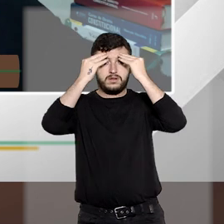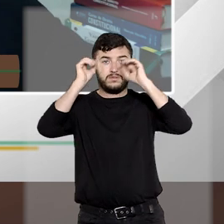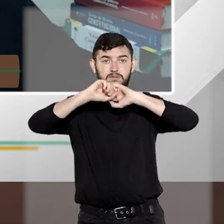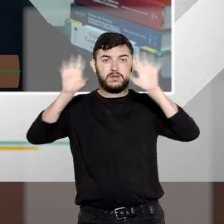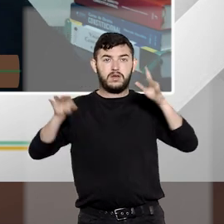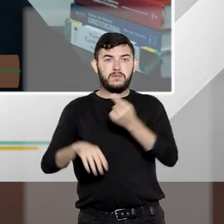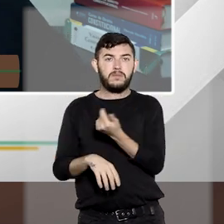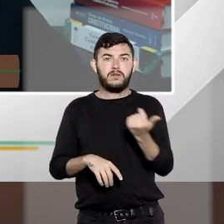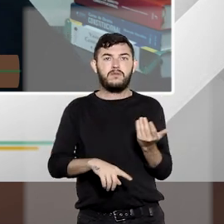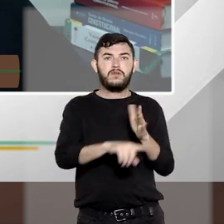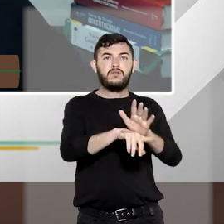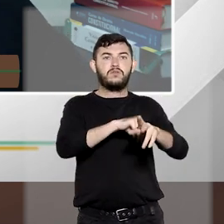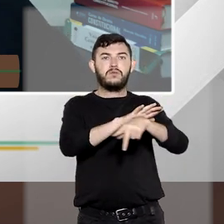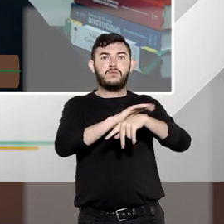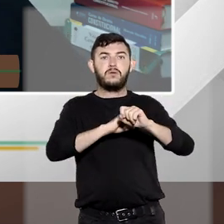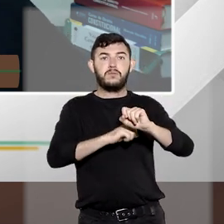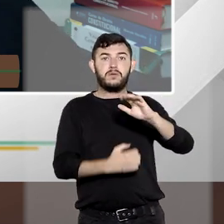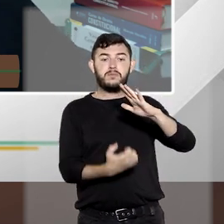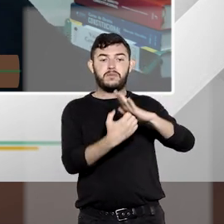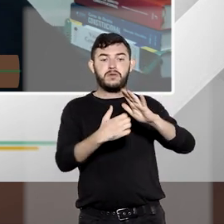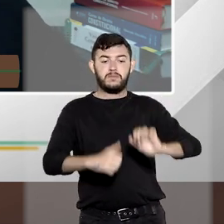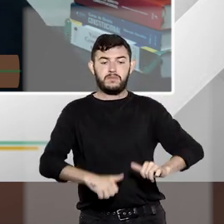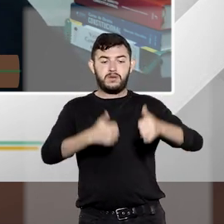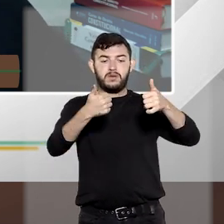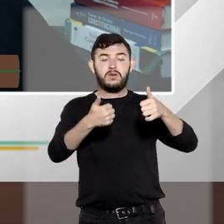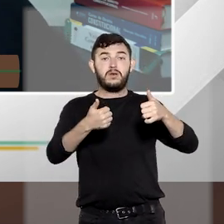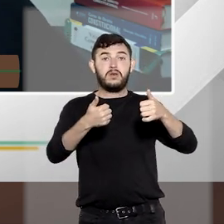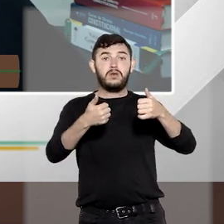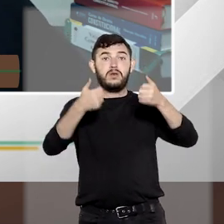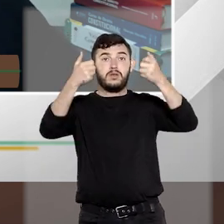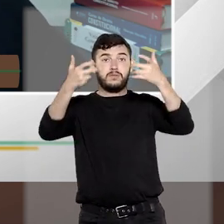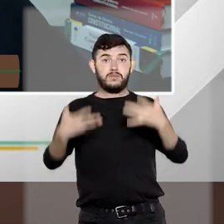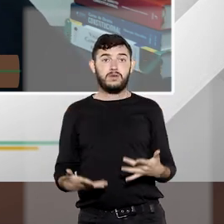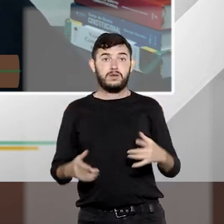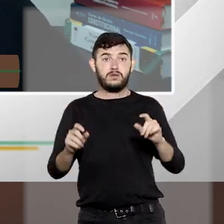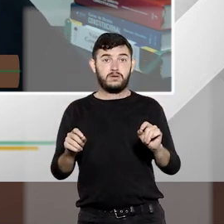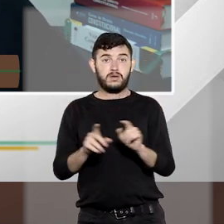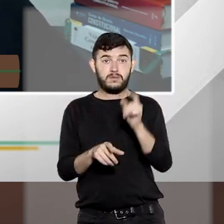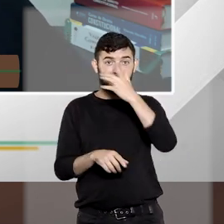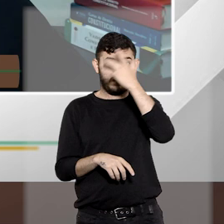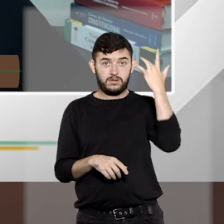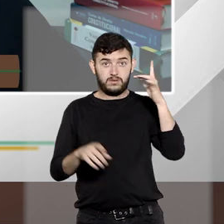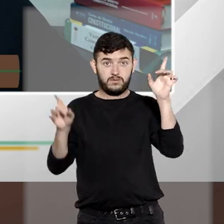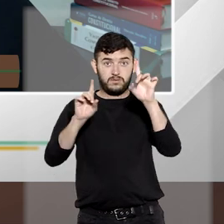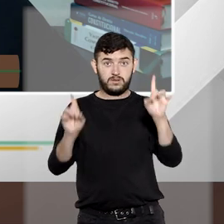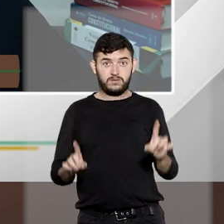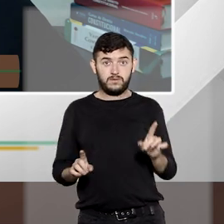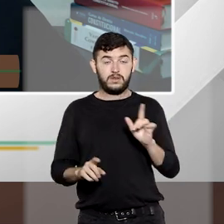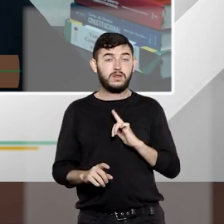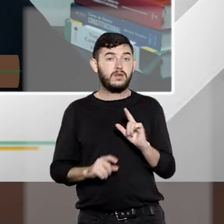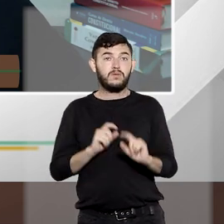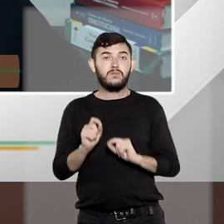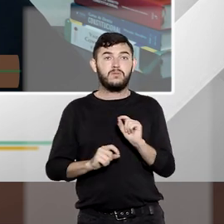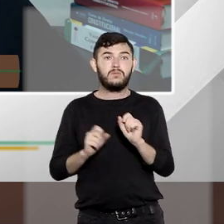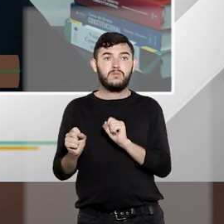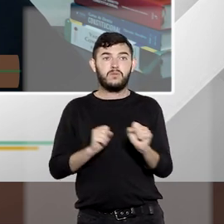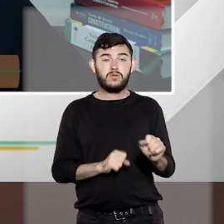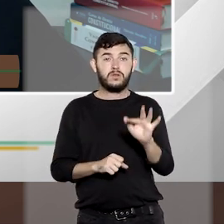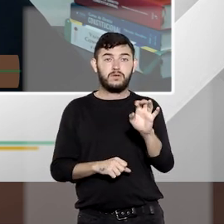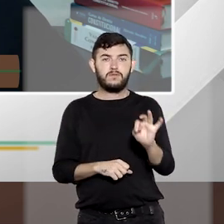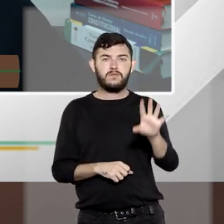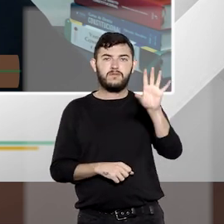benefício é para a própria empresa, no sentido de que a pessoa com deficiência, ela tem ali, né, digamos que ela tem um poder ali de